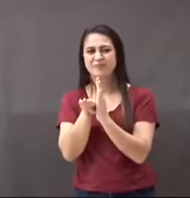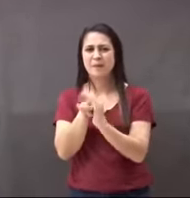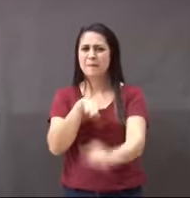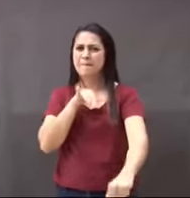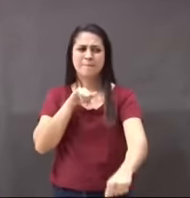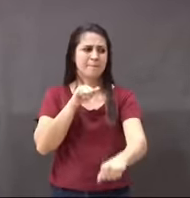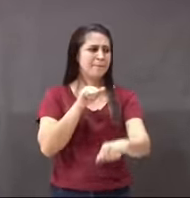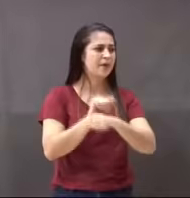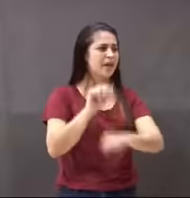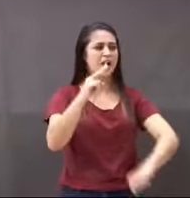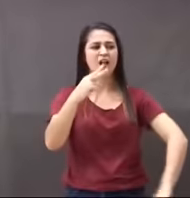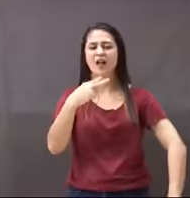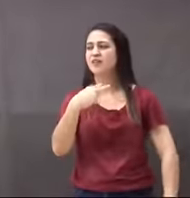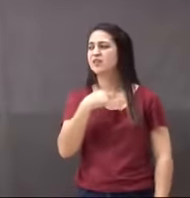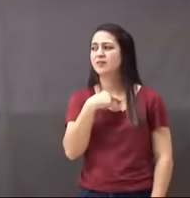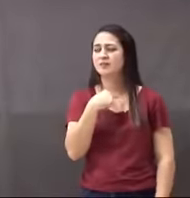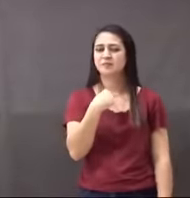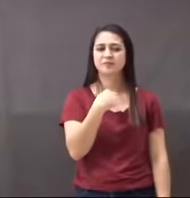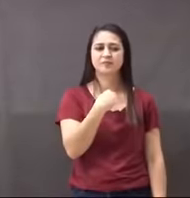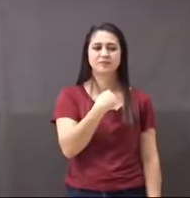Você não vai.